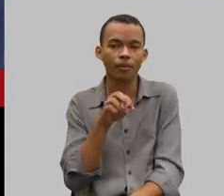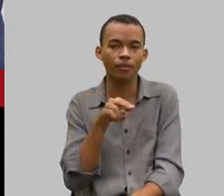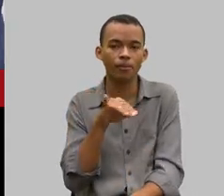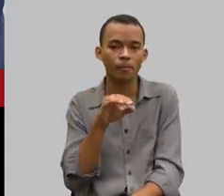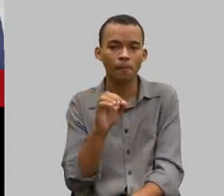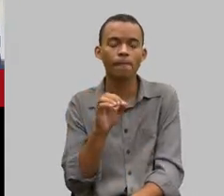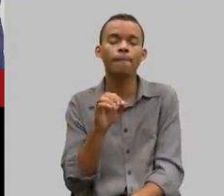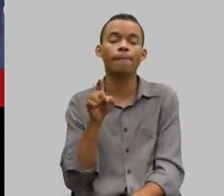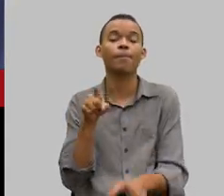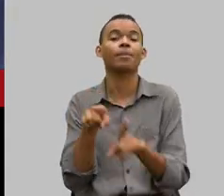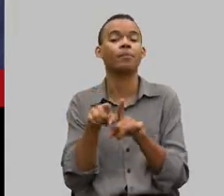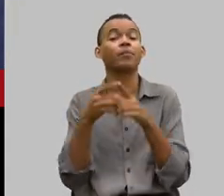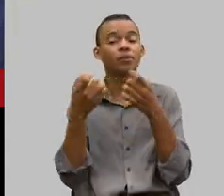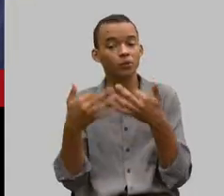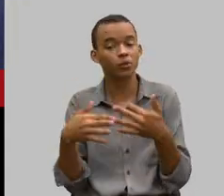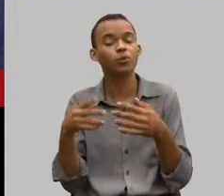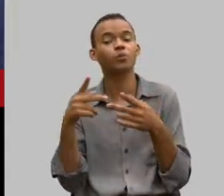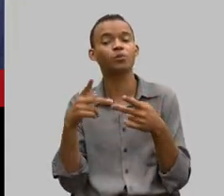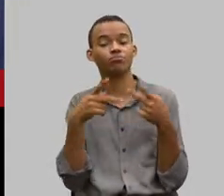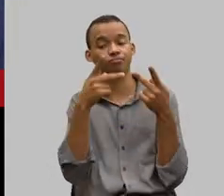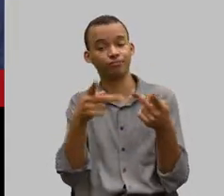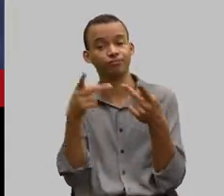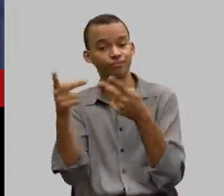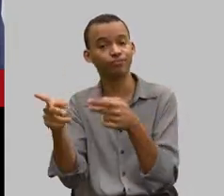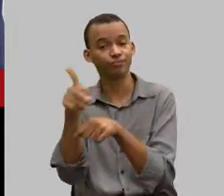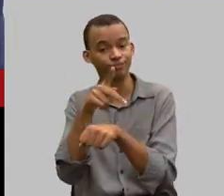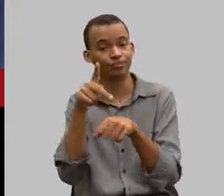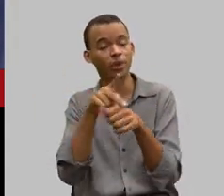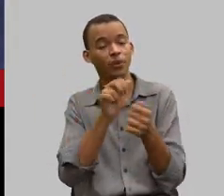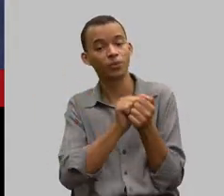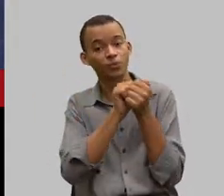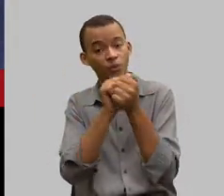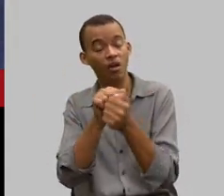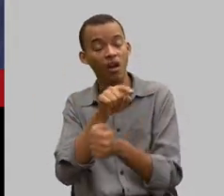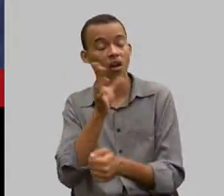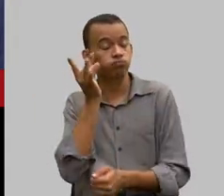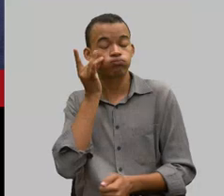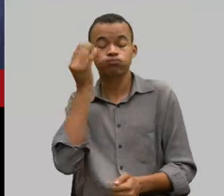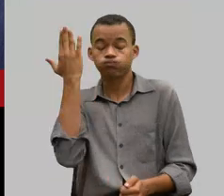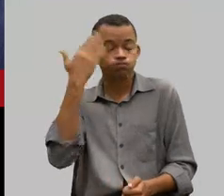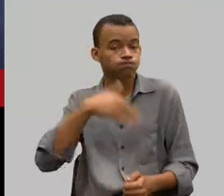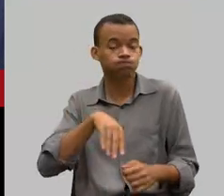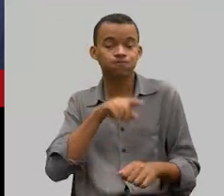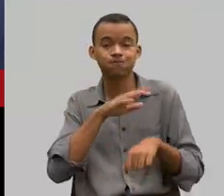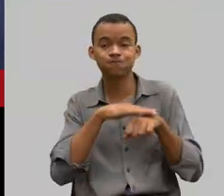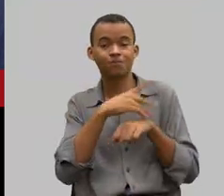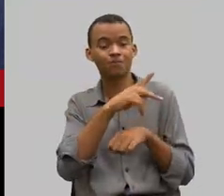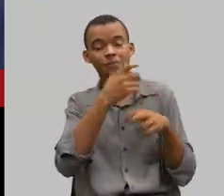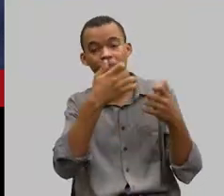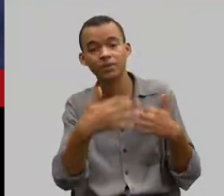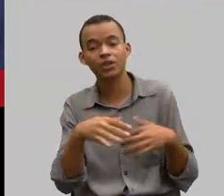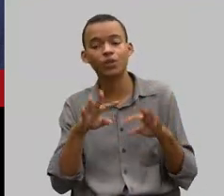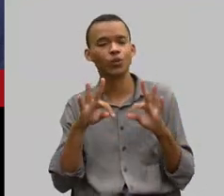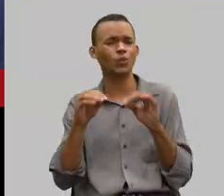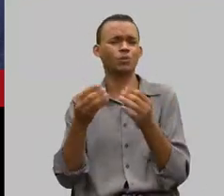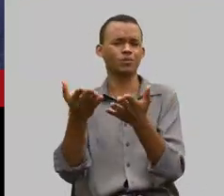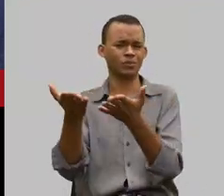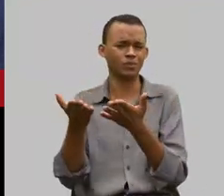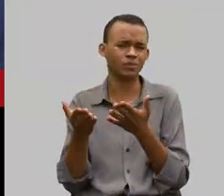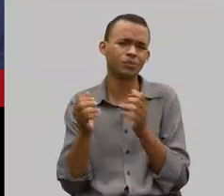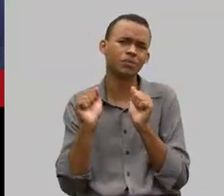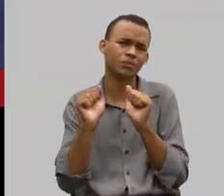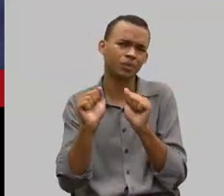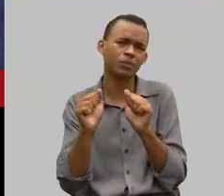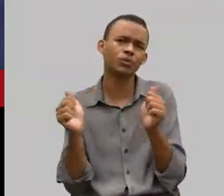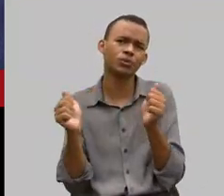participou de missão também esteve conosco e pode também testemunhar e vossa excelência todos aqui estão convidados sempre para estar